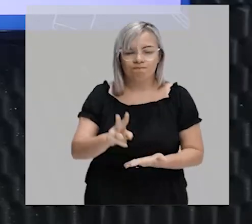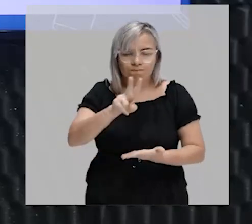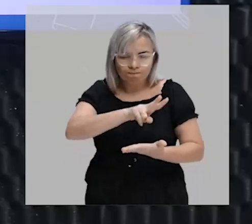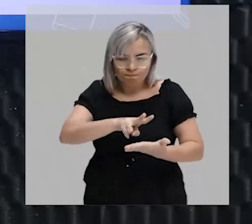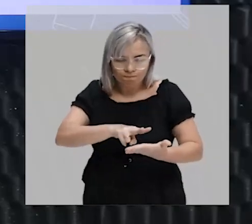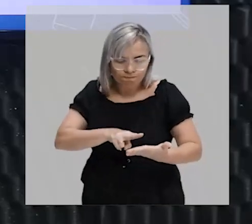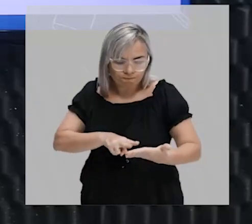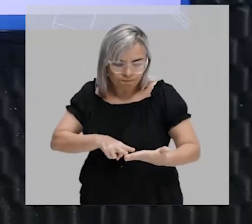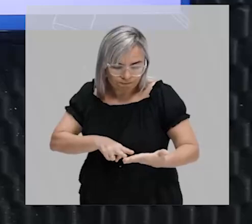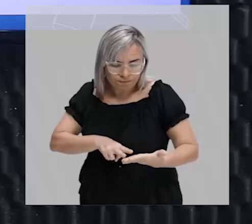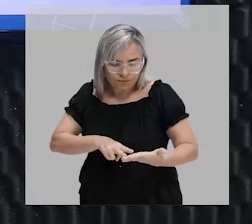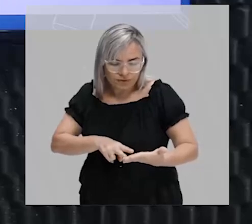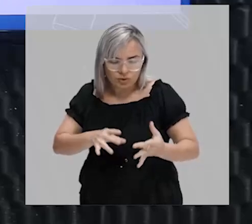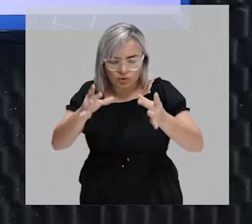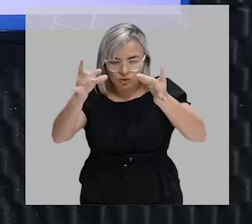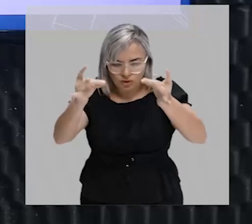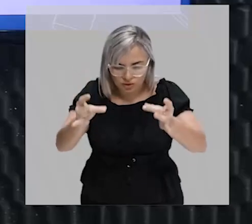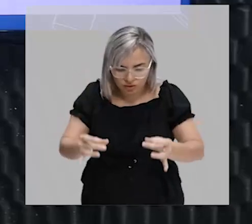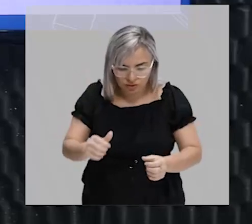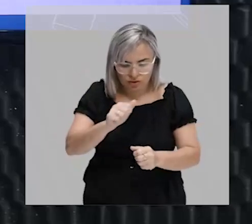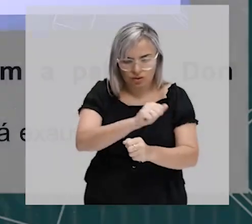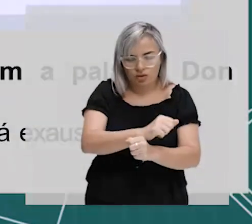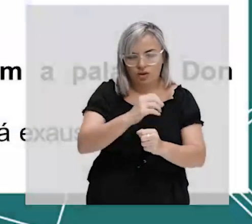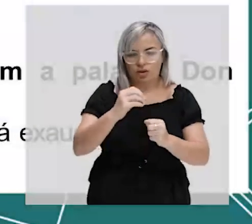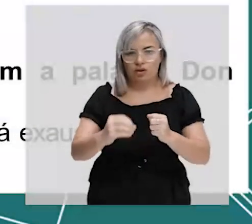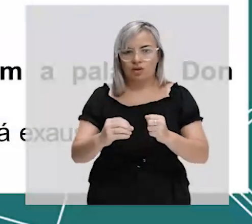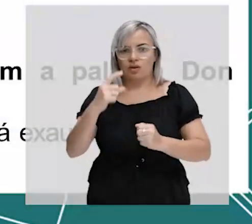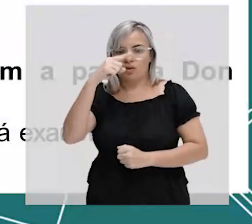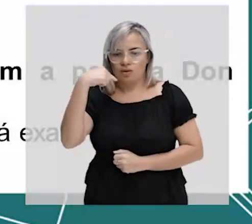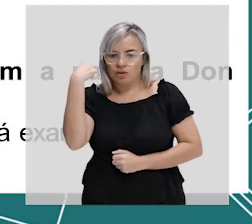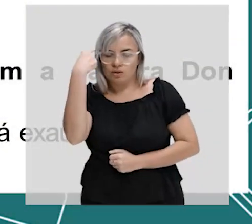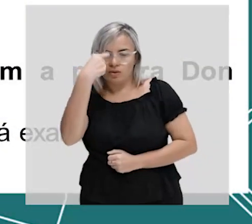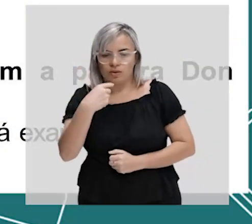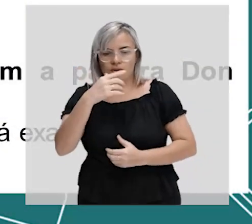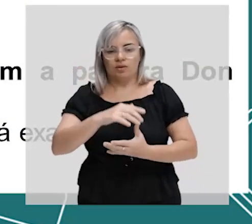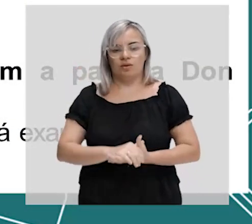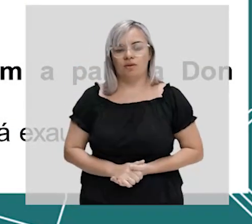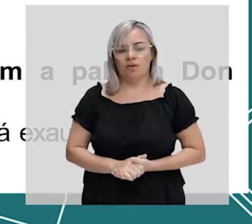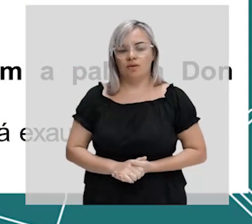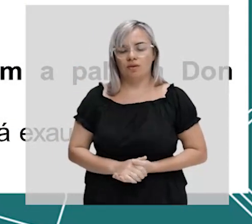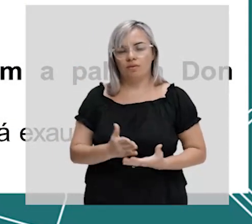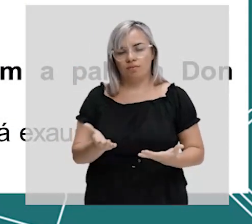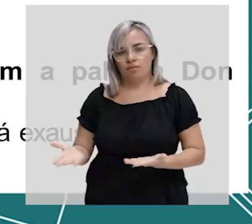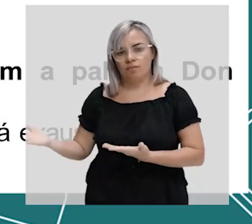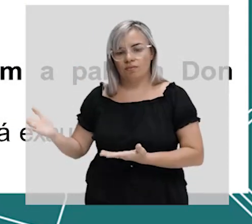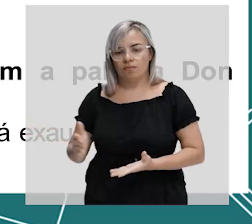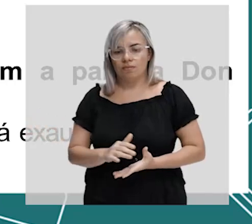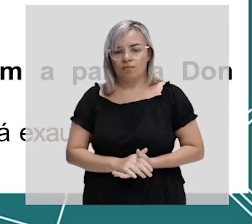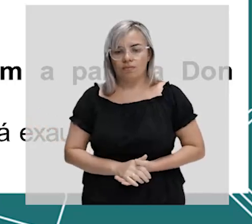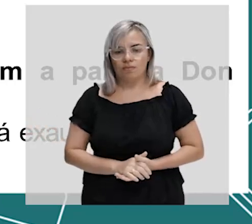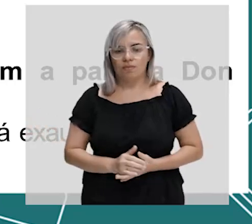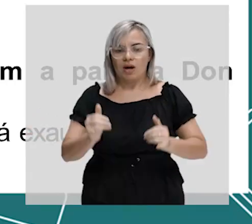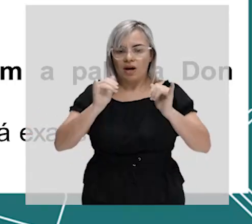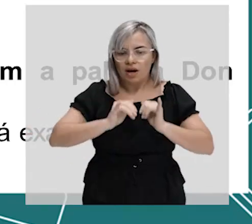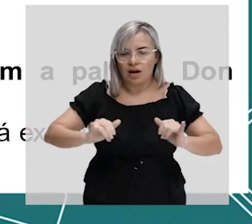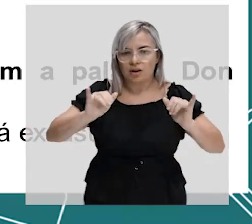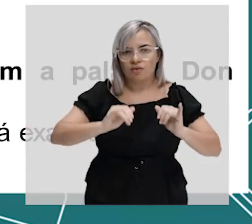as particularidades dos artigos em espanhol. Então, para informar as datas e dias da